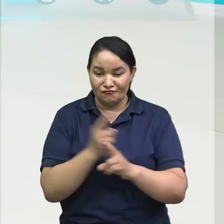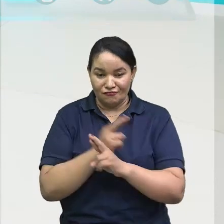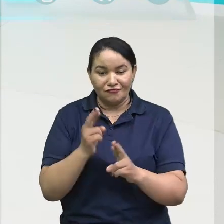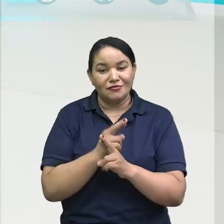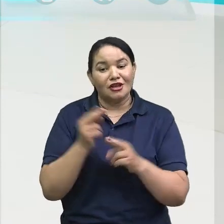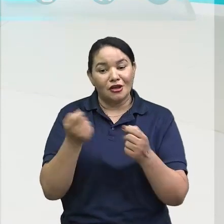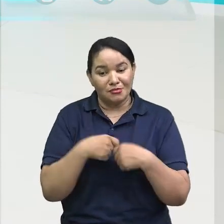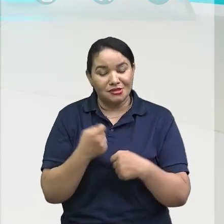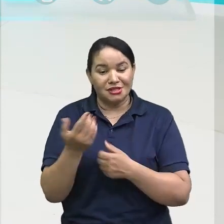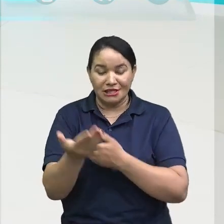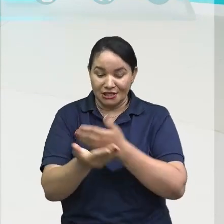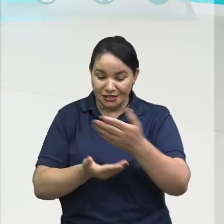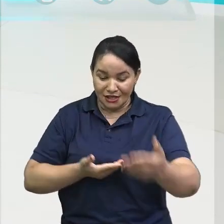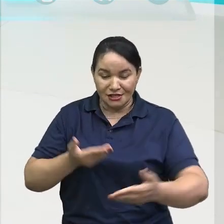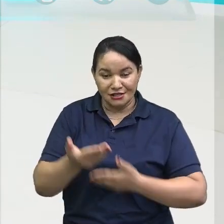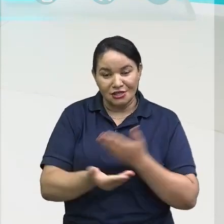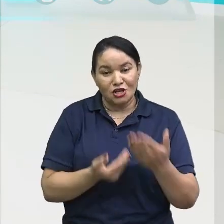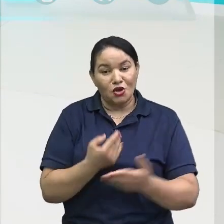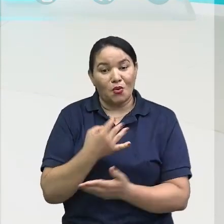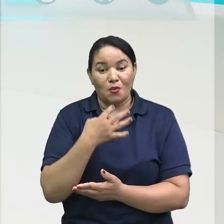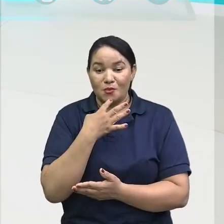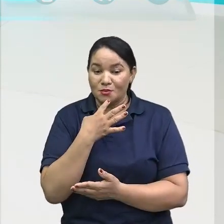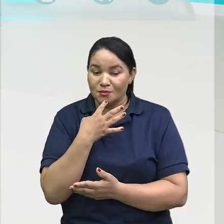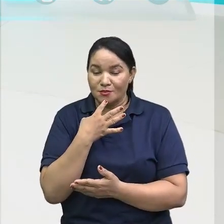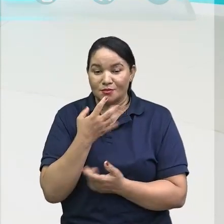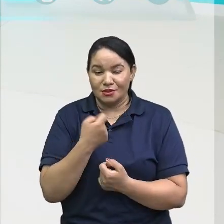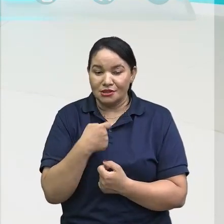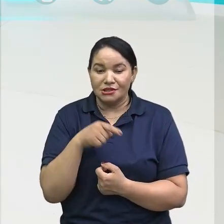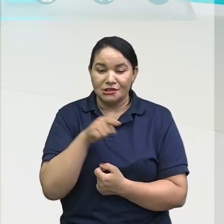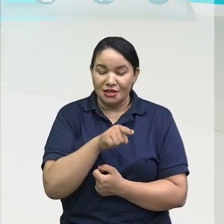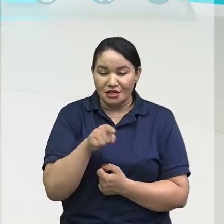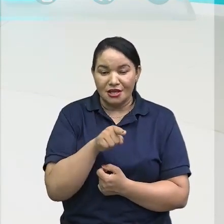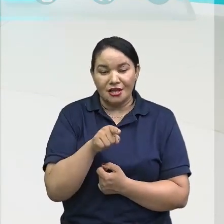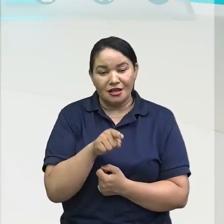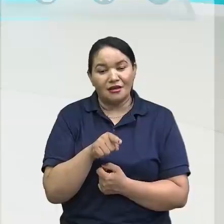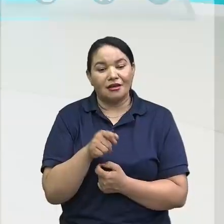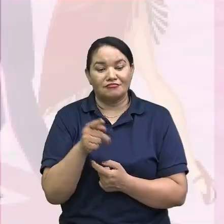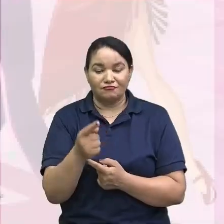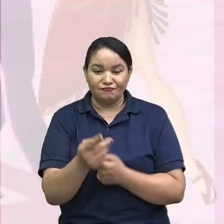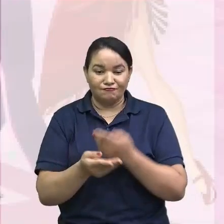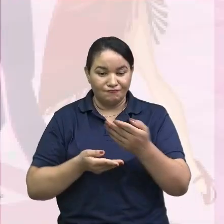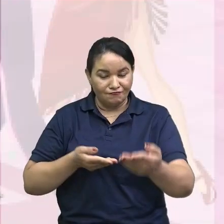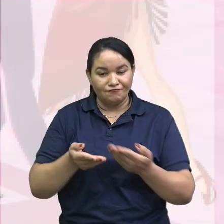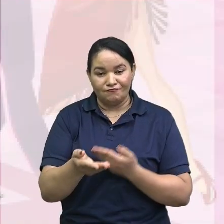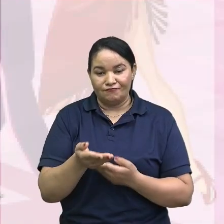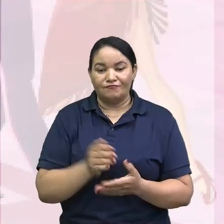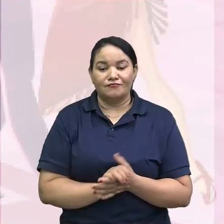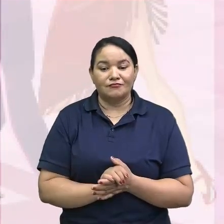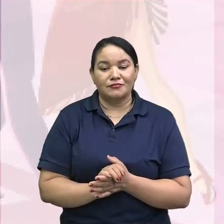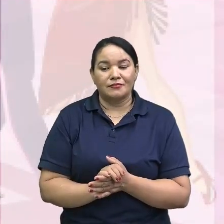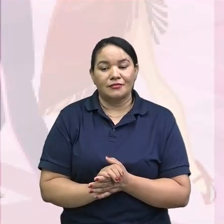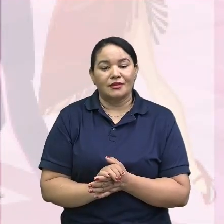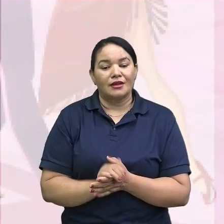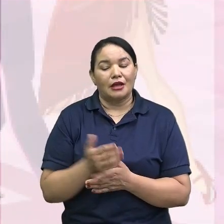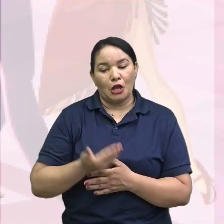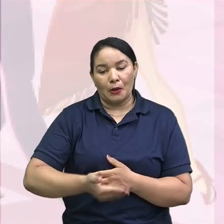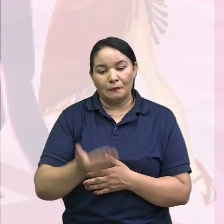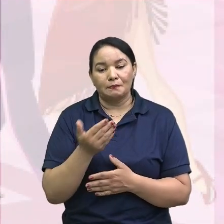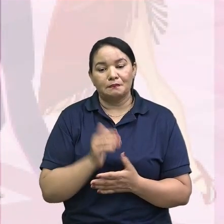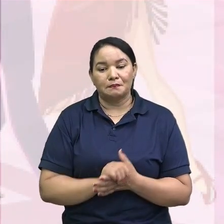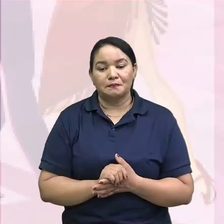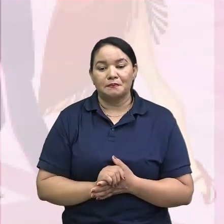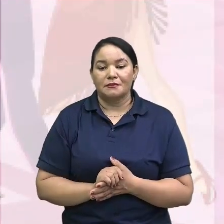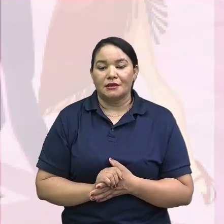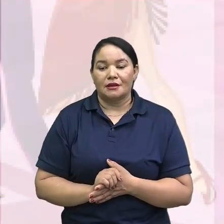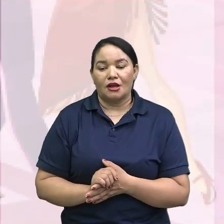interagir, conhecer o outro para me conhecer. Então, vamos avançar. Assim, quando a gente